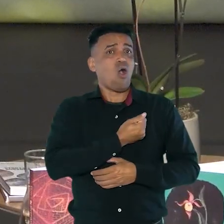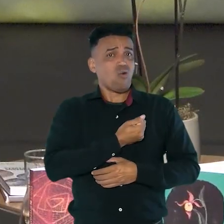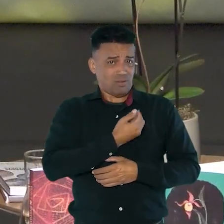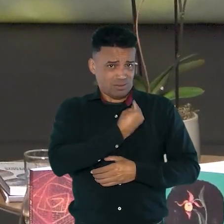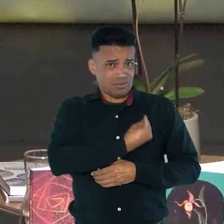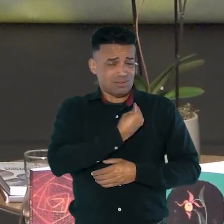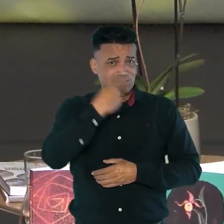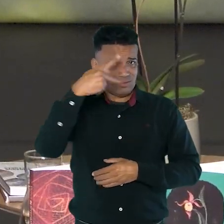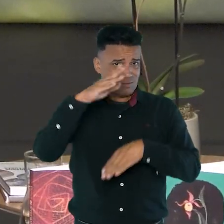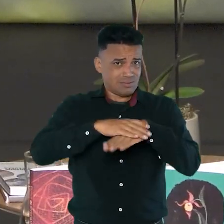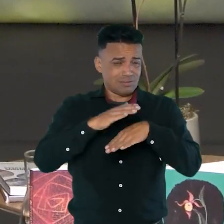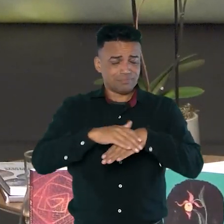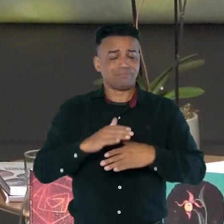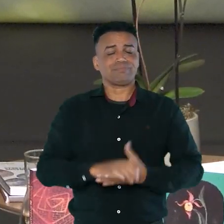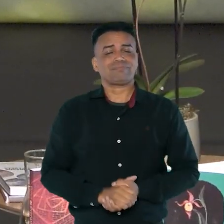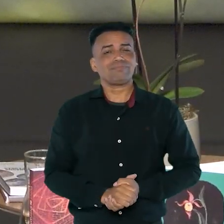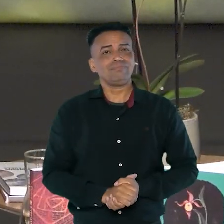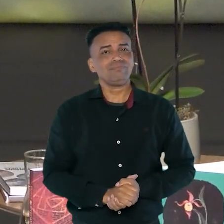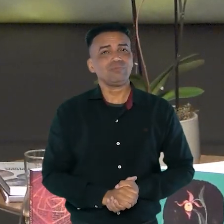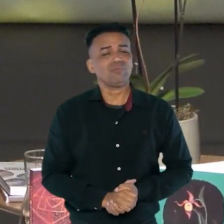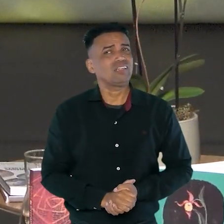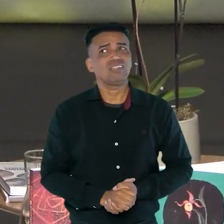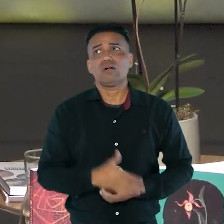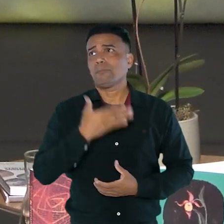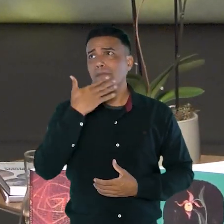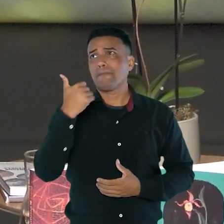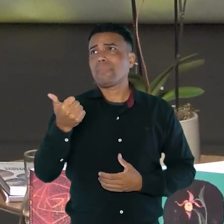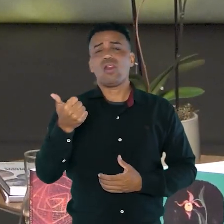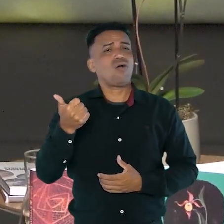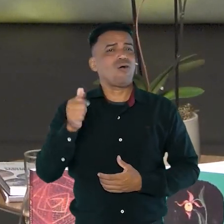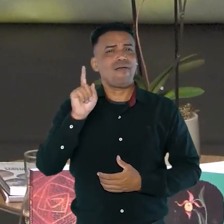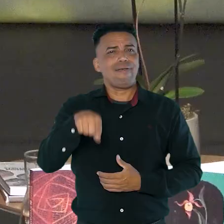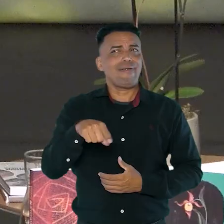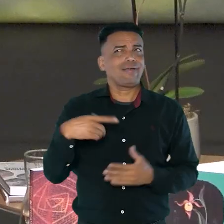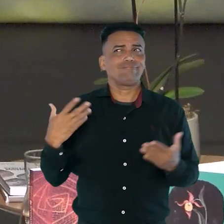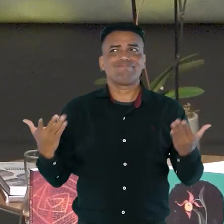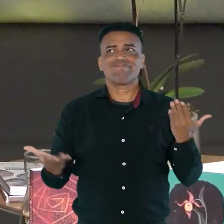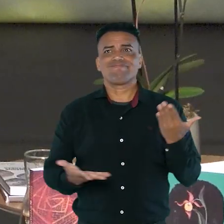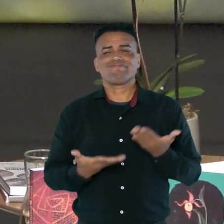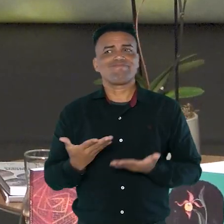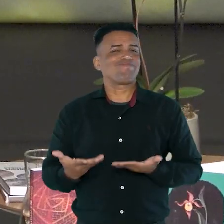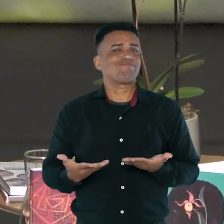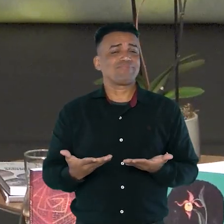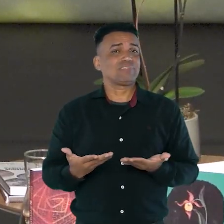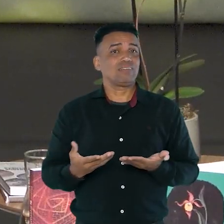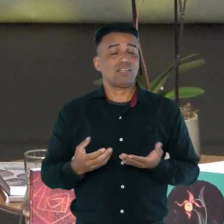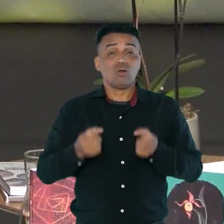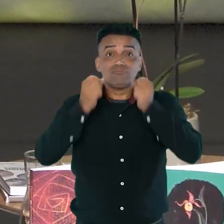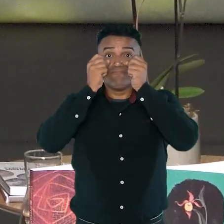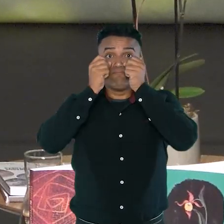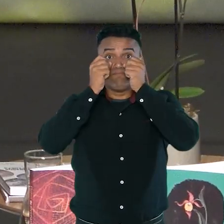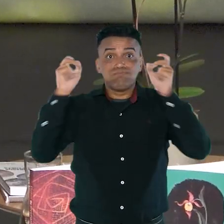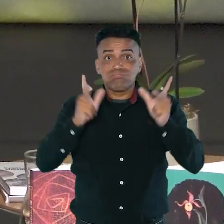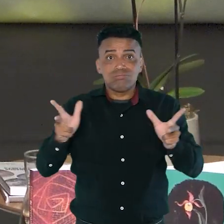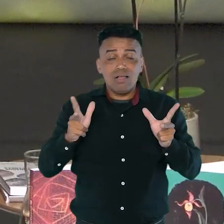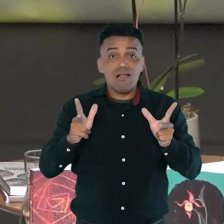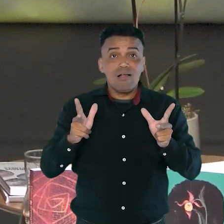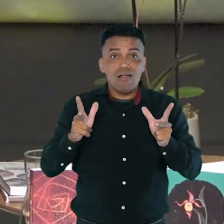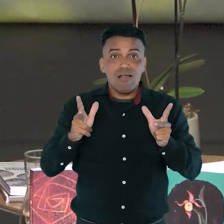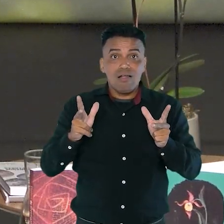Salve-se, meu mano. O grande barato é o seguinte, irmão. O despertar, ele é